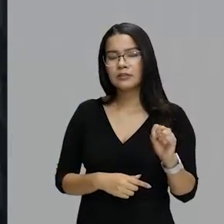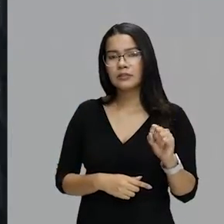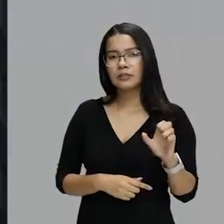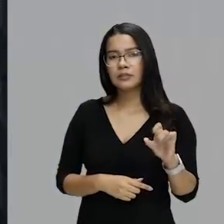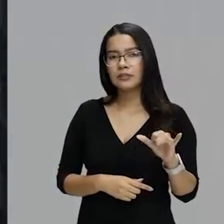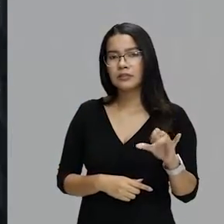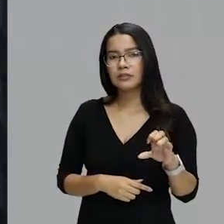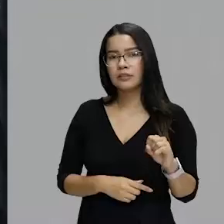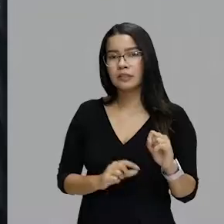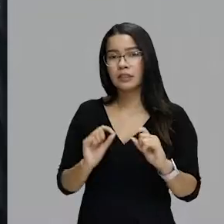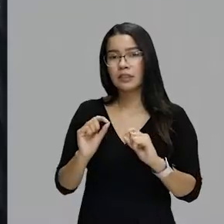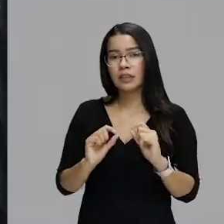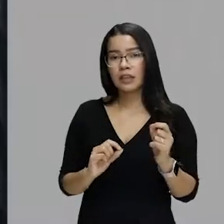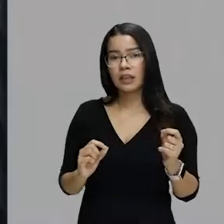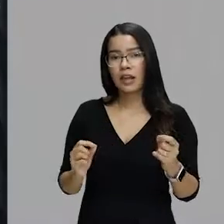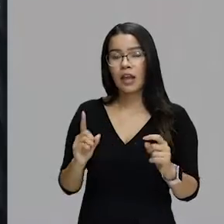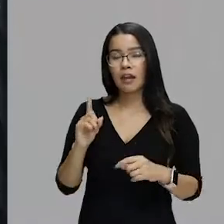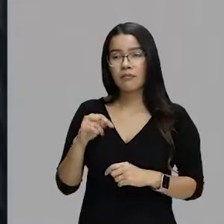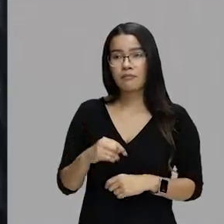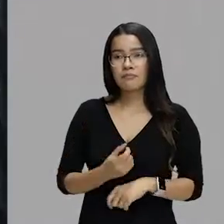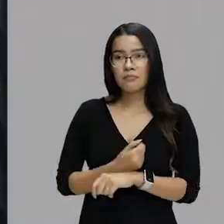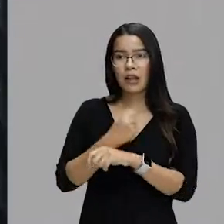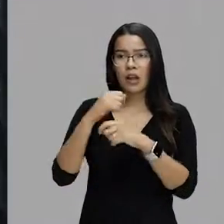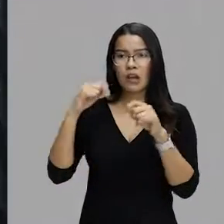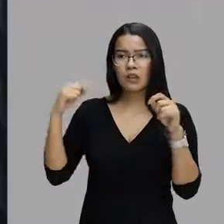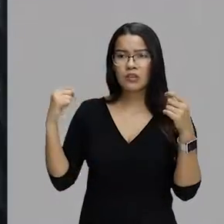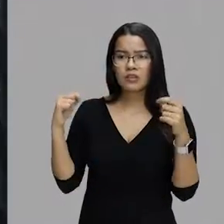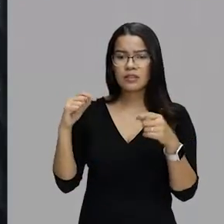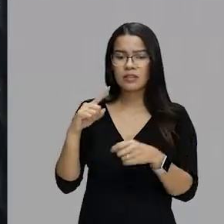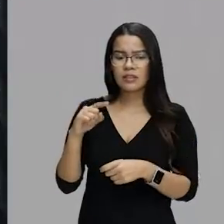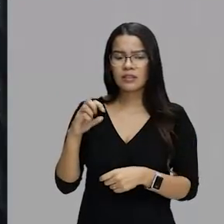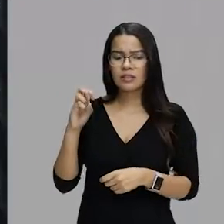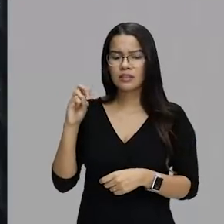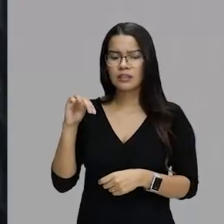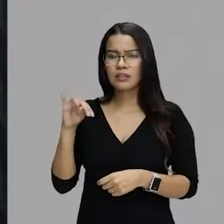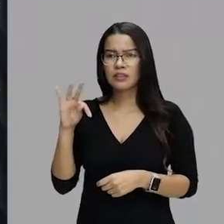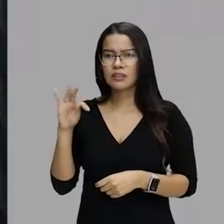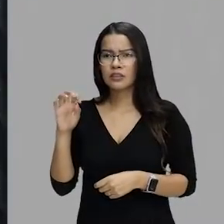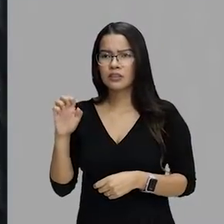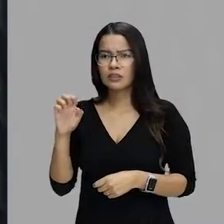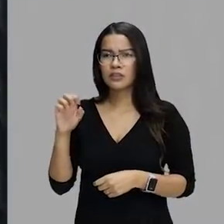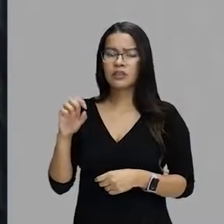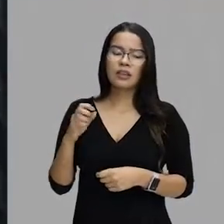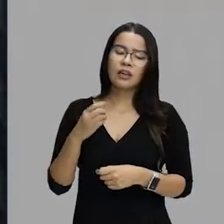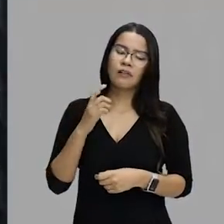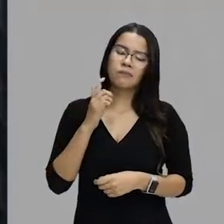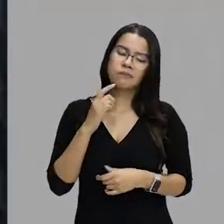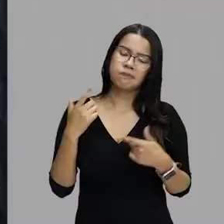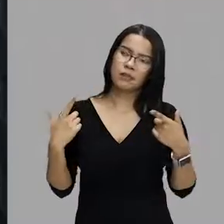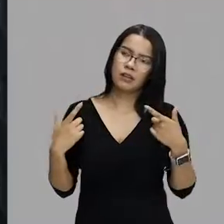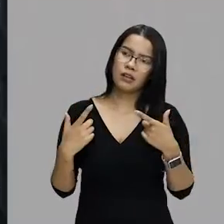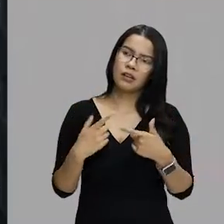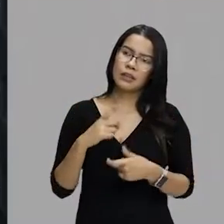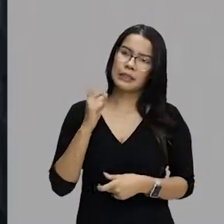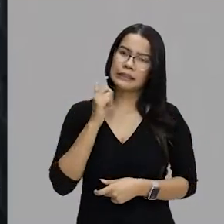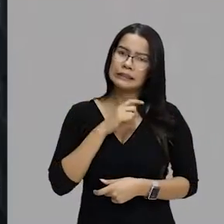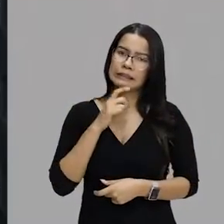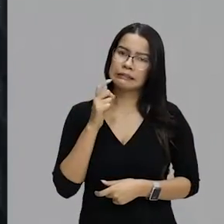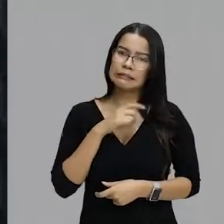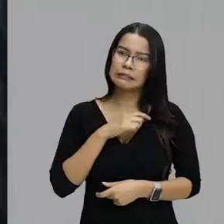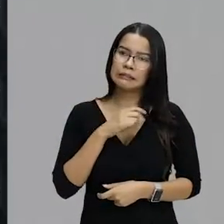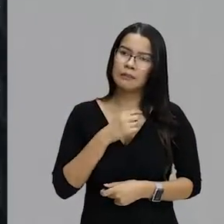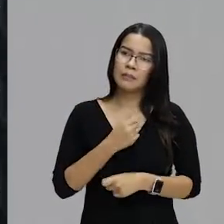mísseis, que é considerada como o maior zenite da Guerra Fria. Quando se fala zenite, foi o momento de